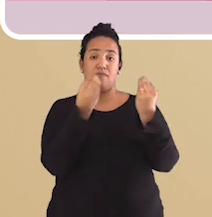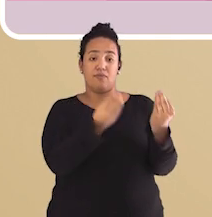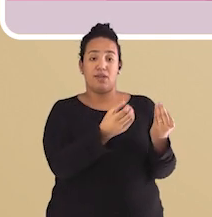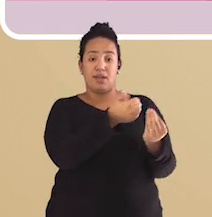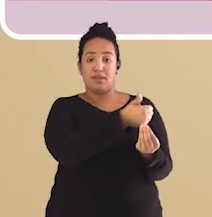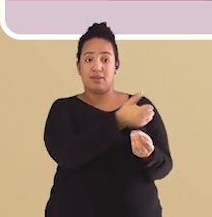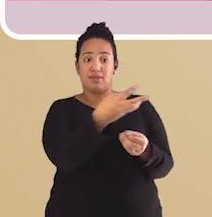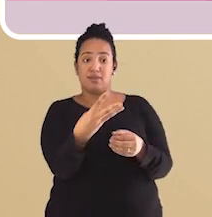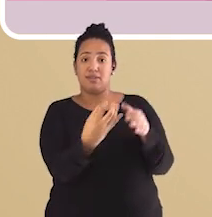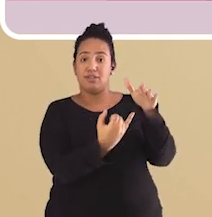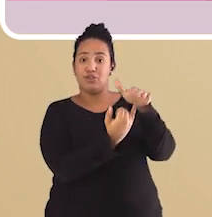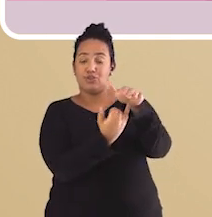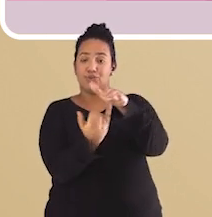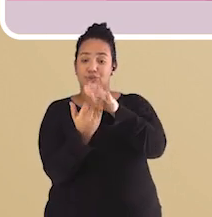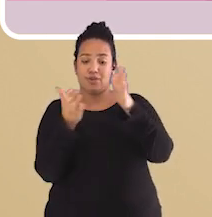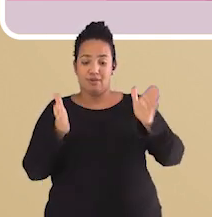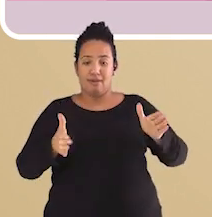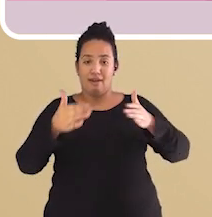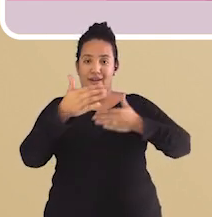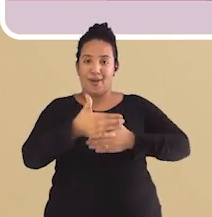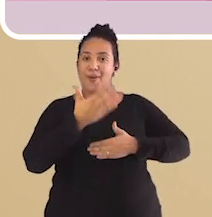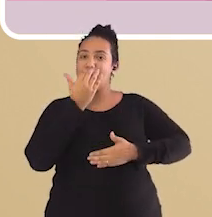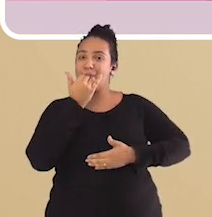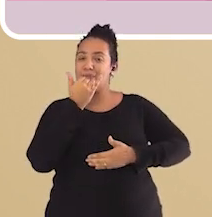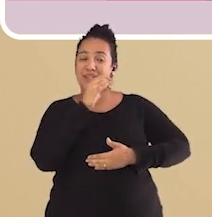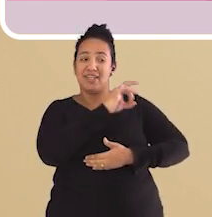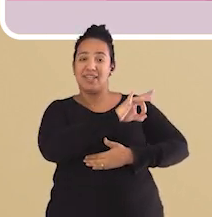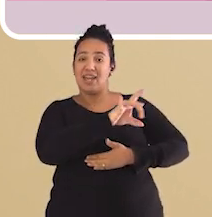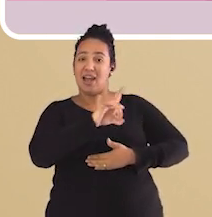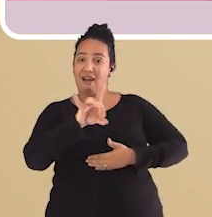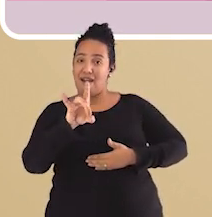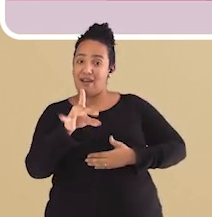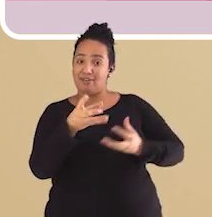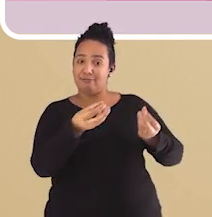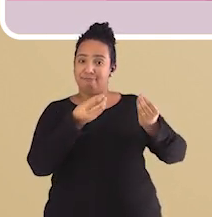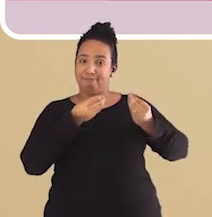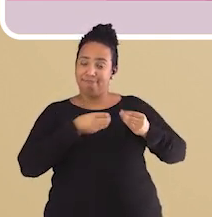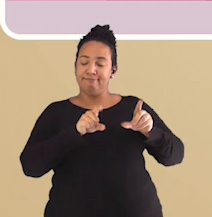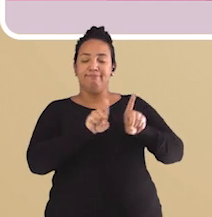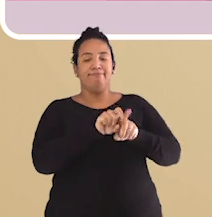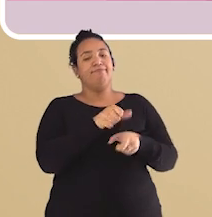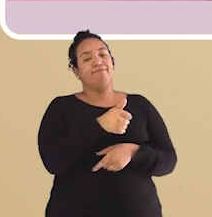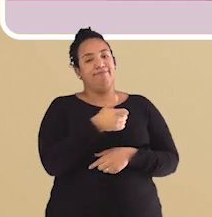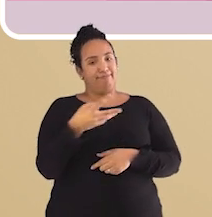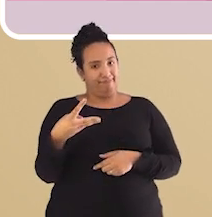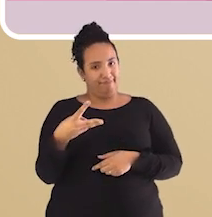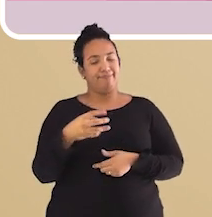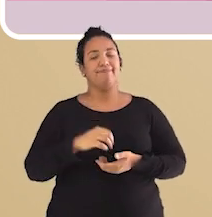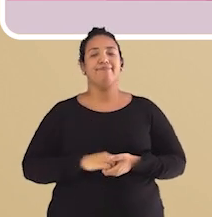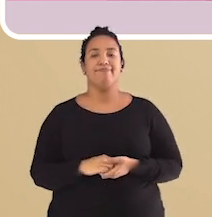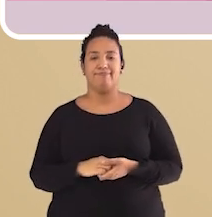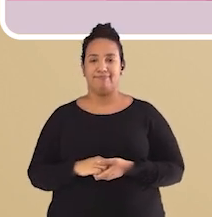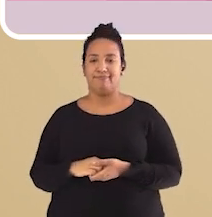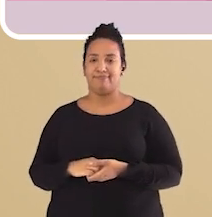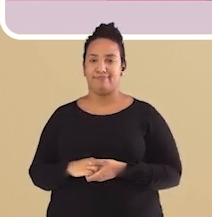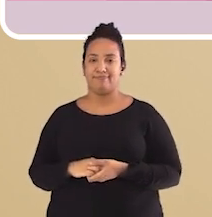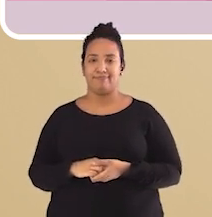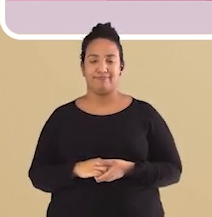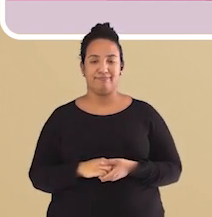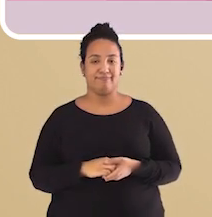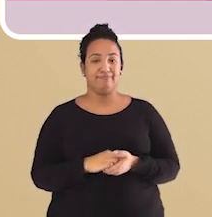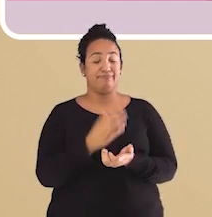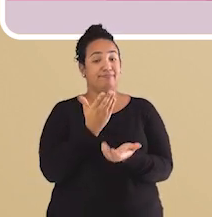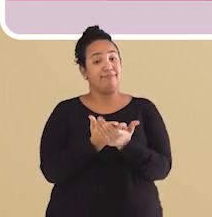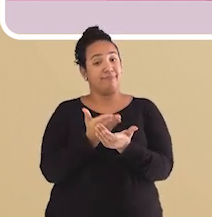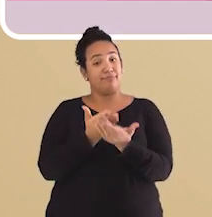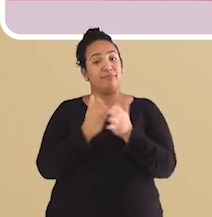cestas a 13 instituições, sendo que cada uma delas vai receber 13 cestas básicas, ok?